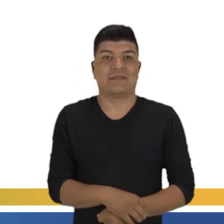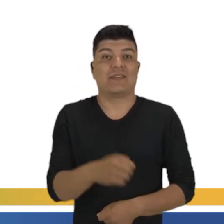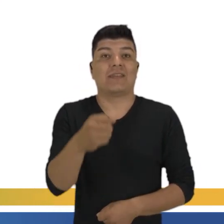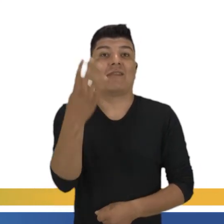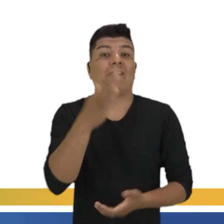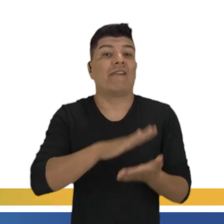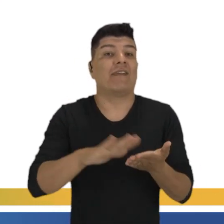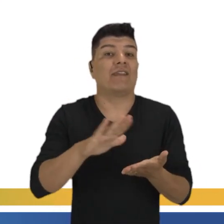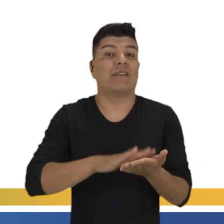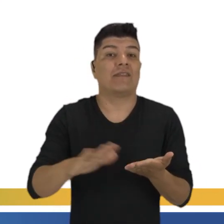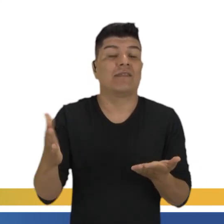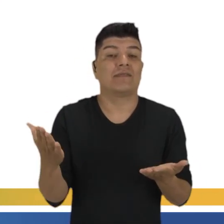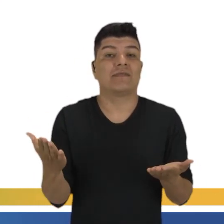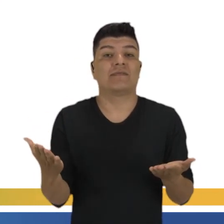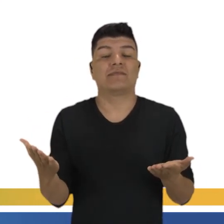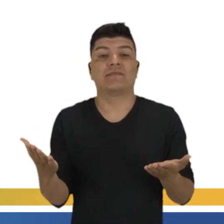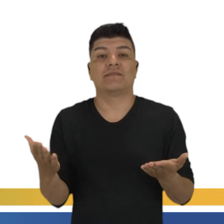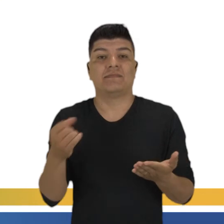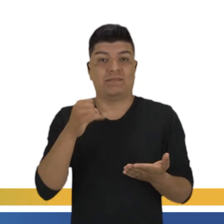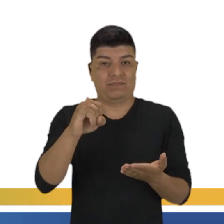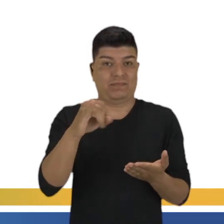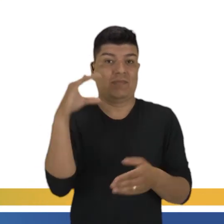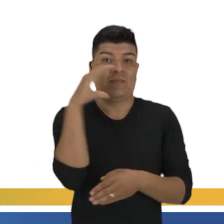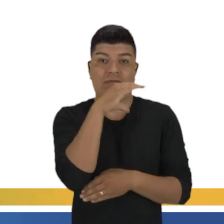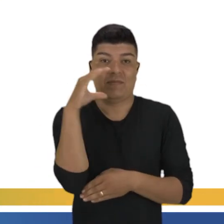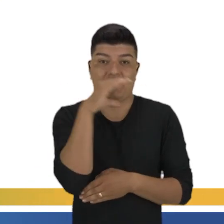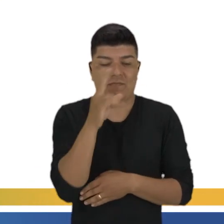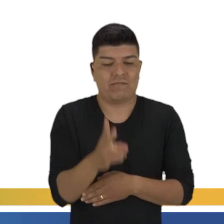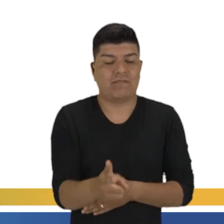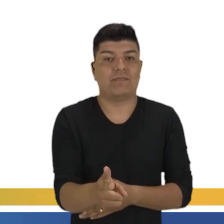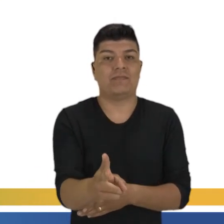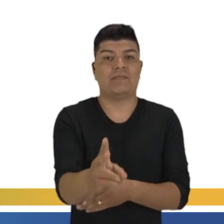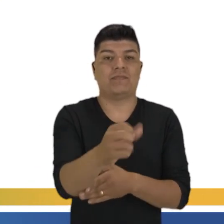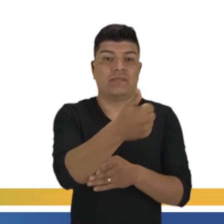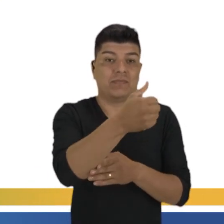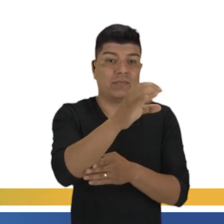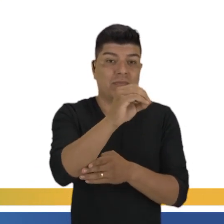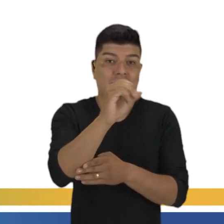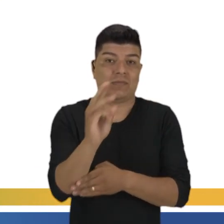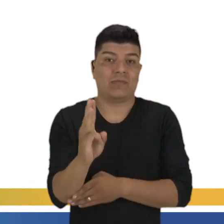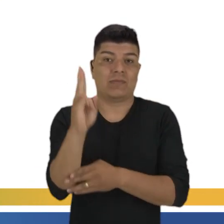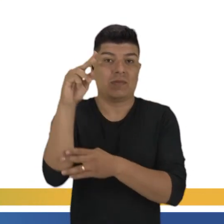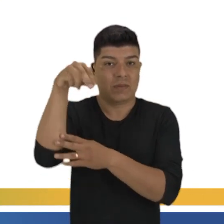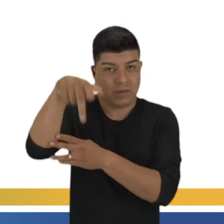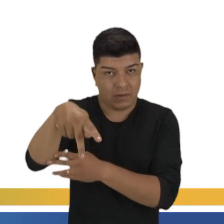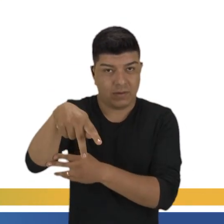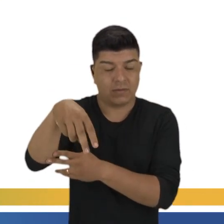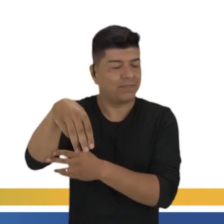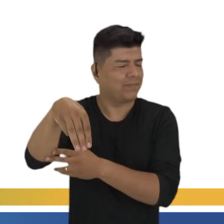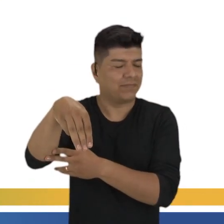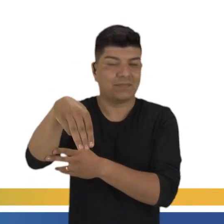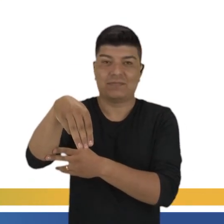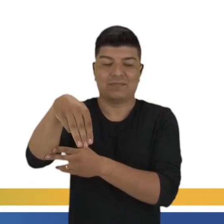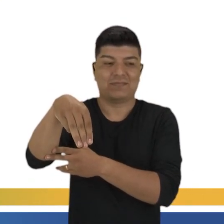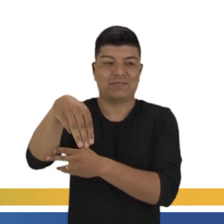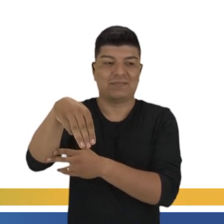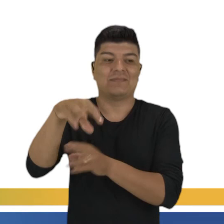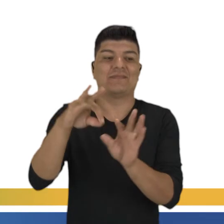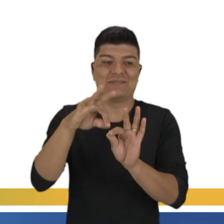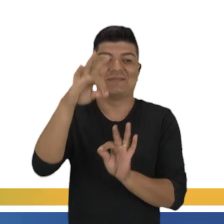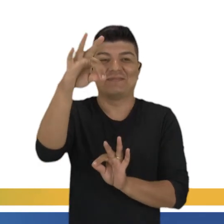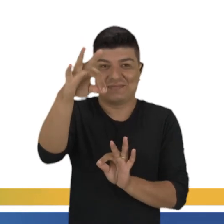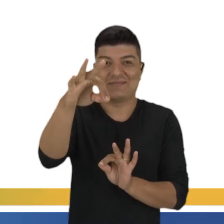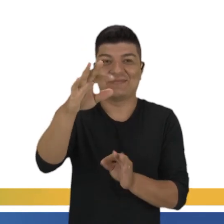quanto gastaria se ele tivesse uma velocidade constante de 100 km por hora nesse trecho? Então, ele